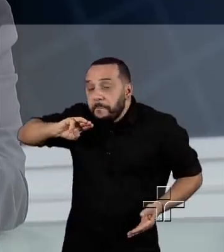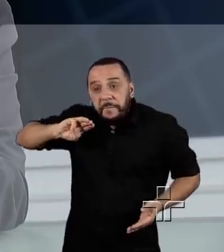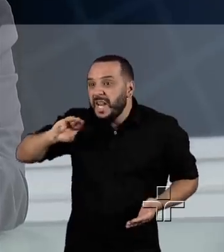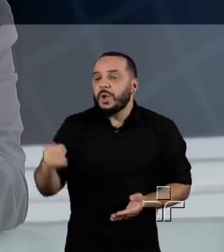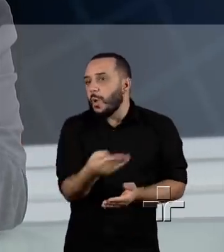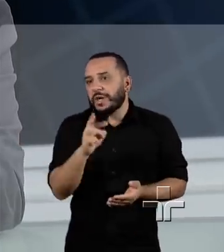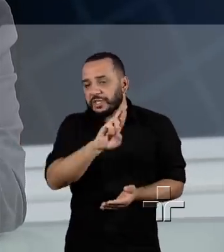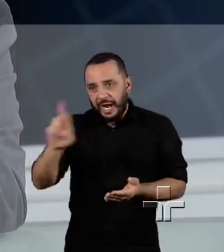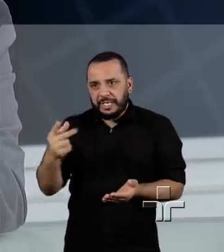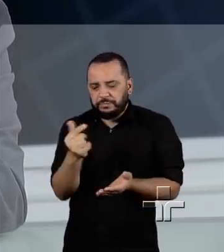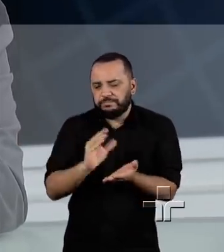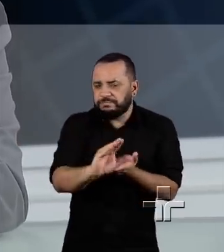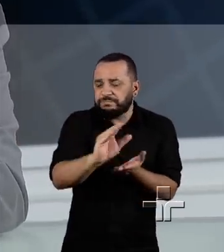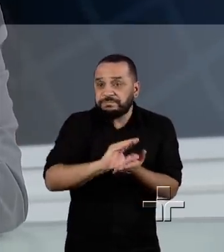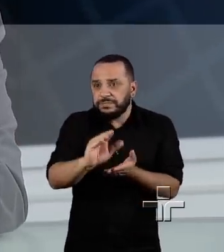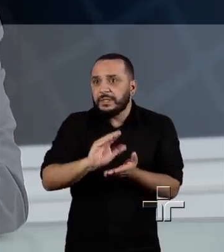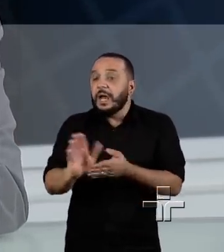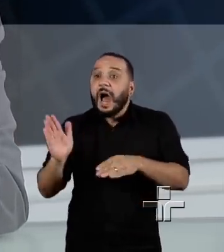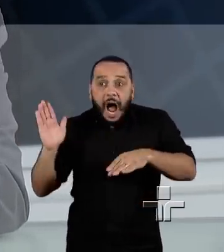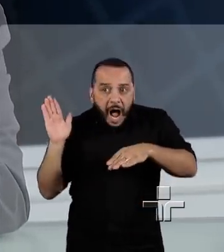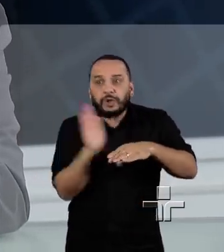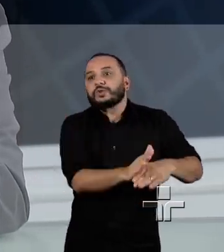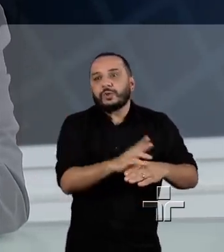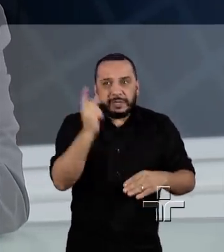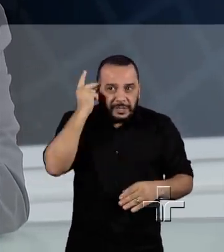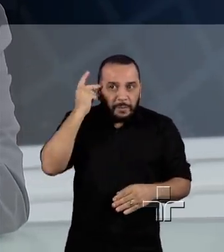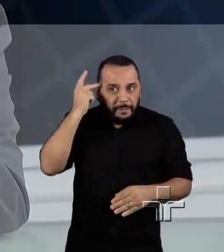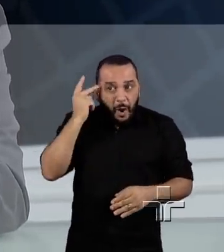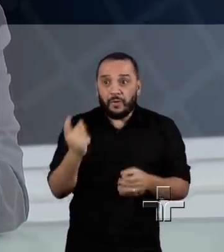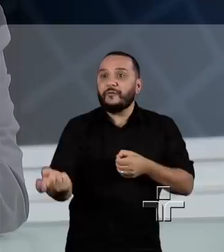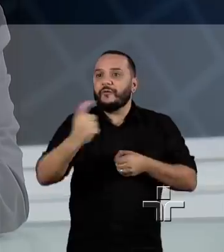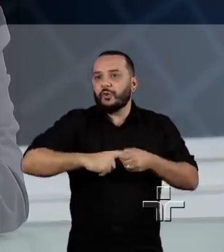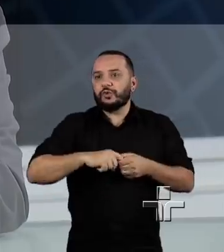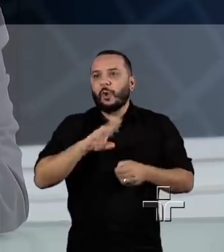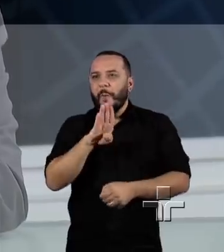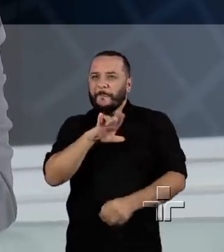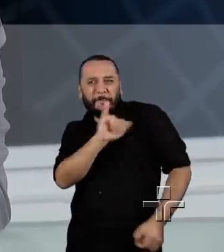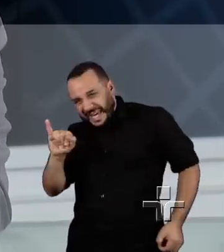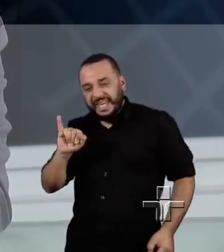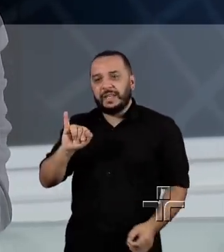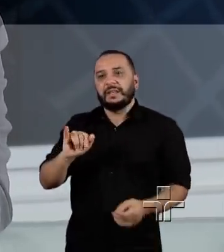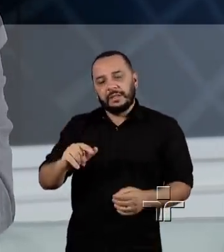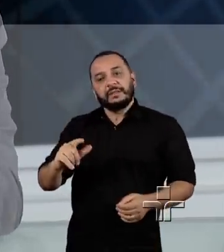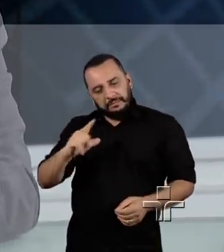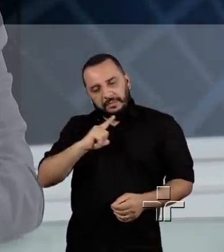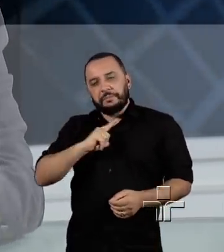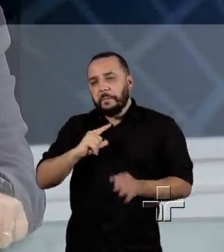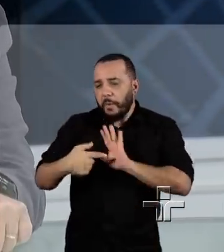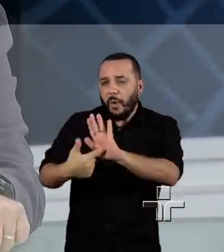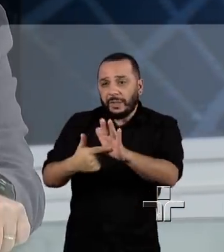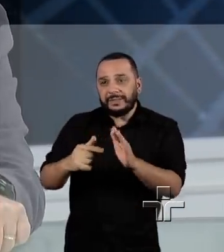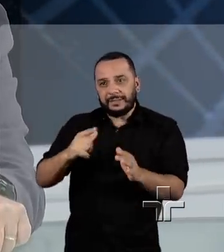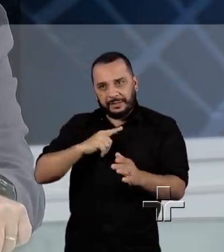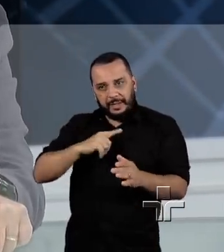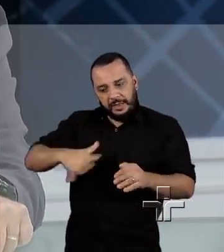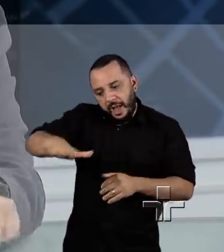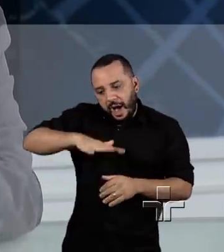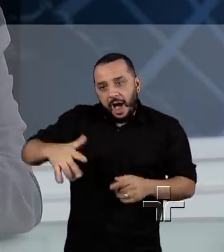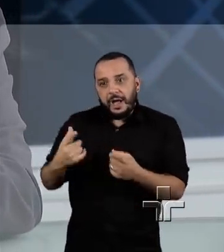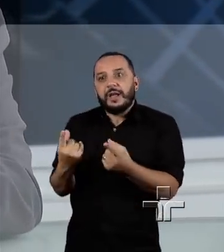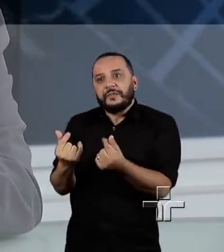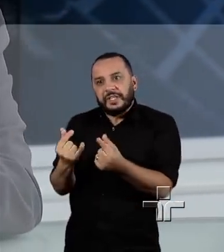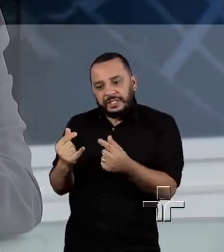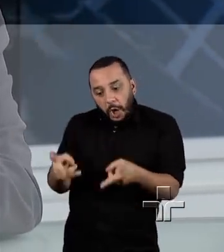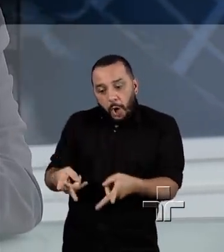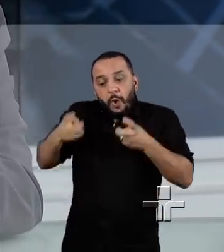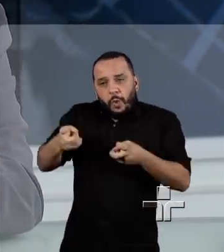trouxe retorno para o Estado de São Paulo de bilhões de reais, mostrando que você pode empreender e ganhar dinheiro, não só no mercado financeiro, mas com as suas